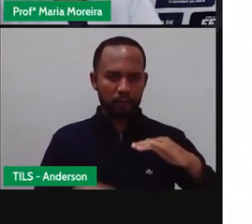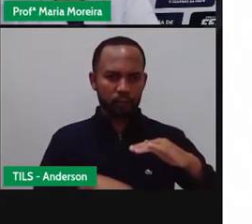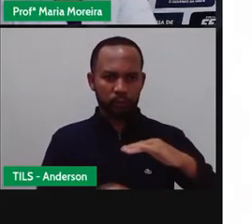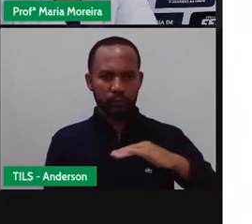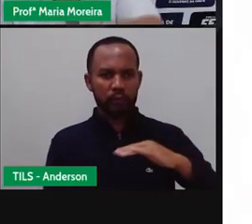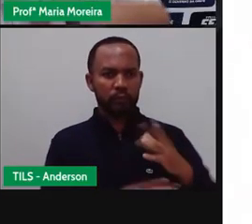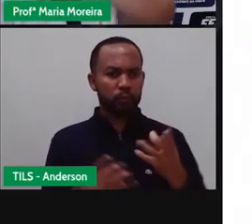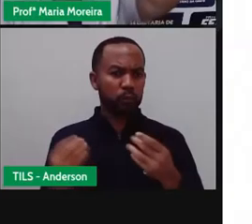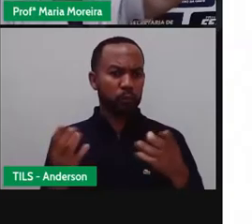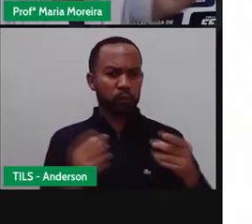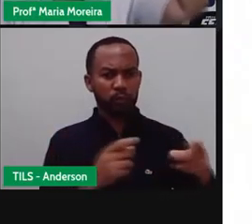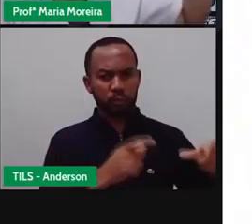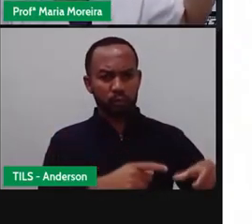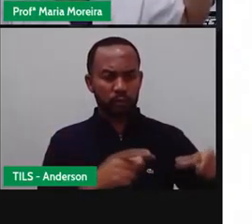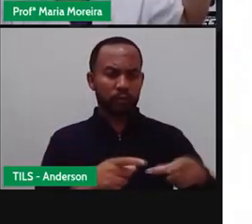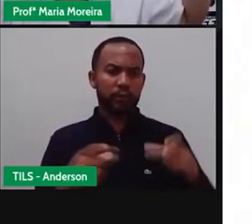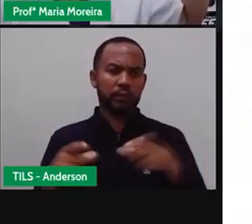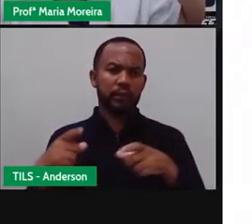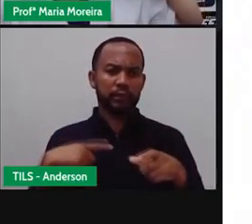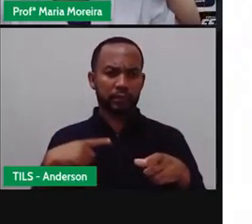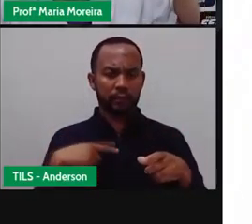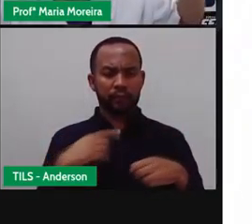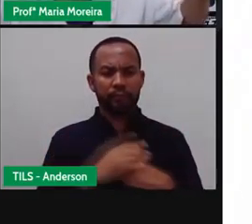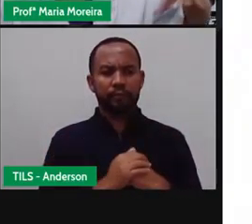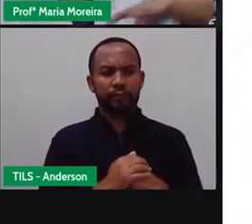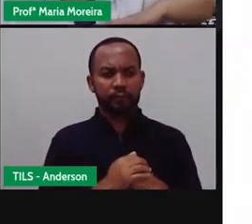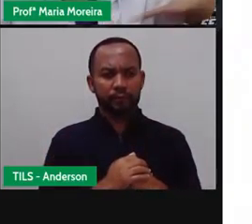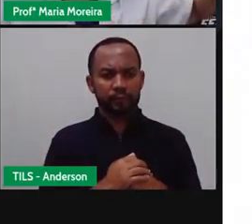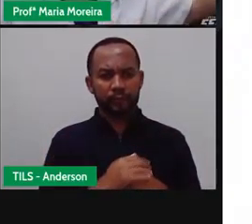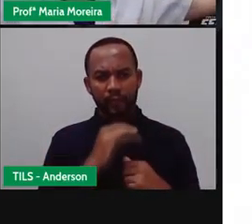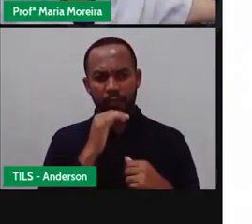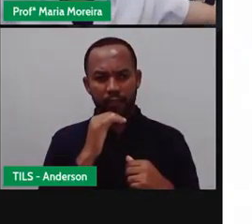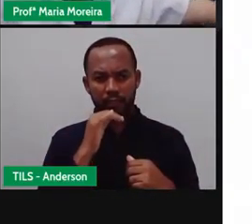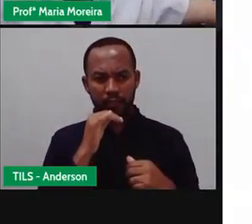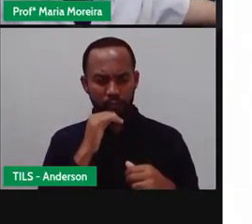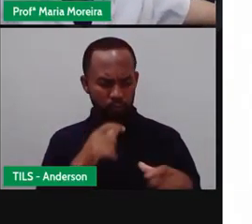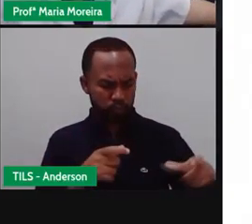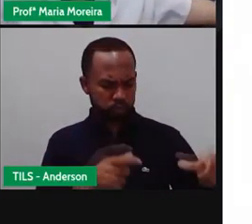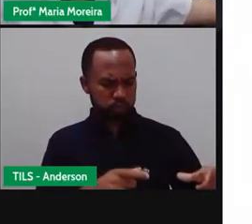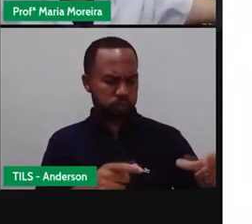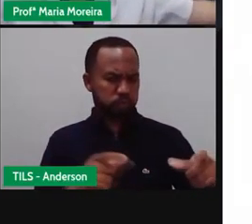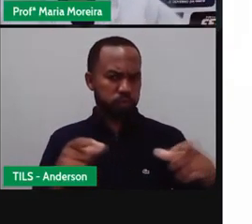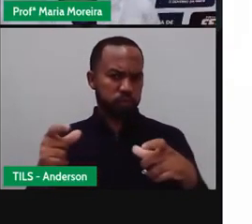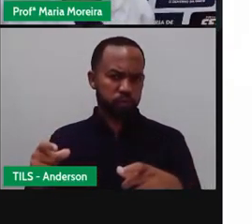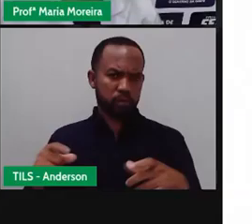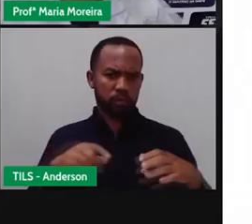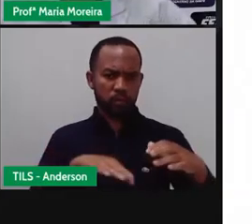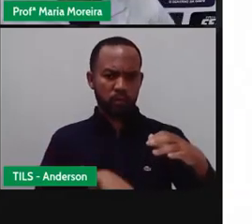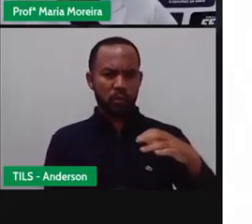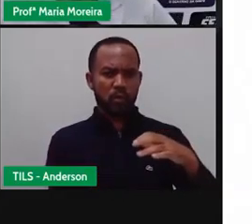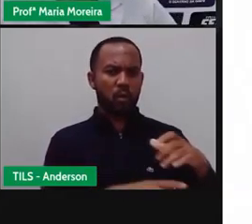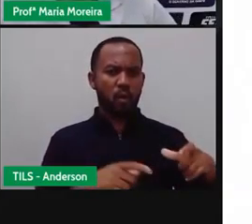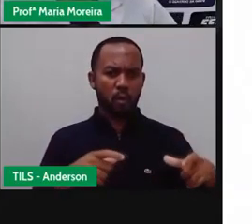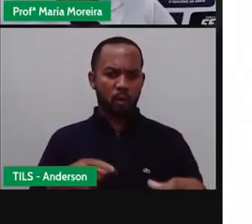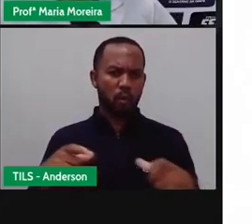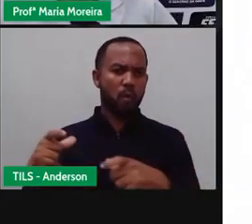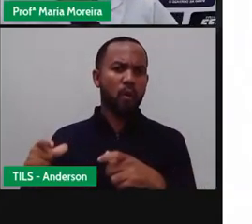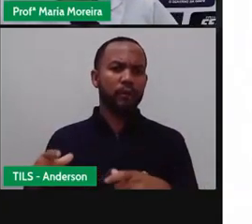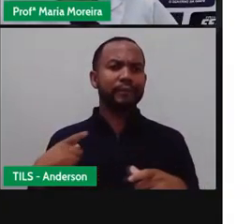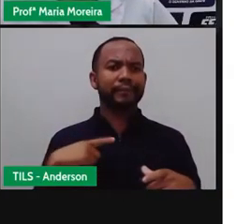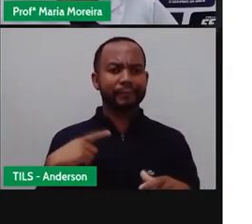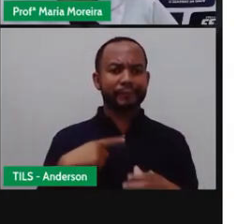tem formigueiros enormes, né? Enormes e que se estendem por, ó, até quilômetros. Vocês já pararam para pensar